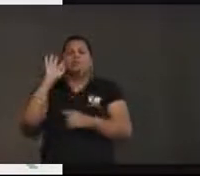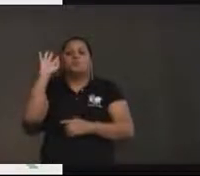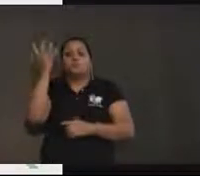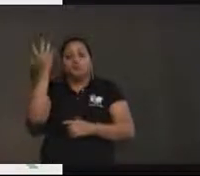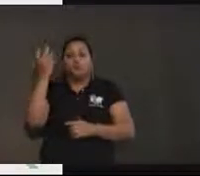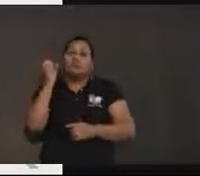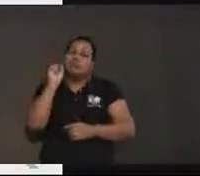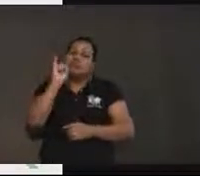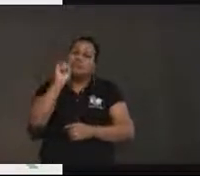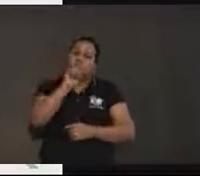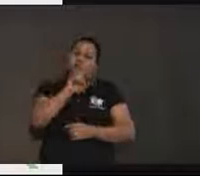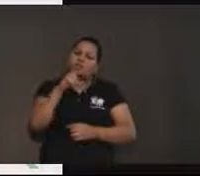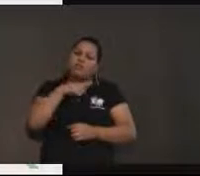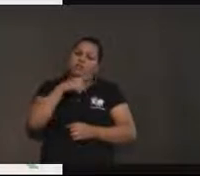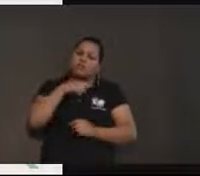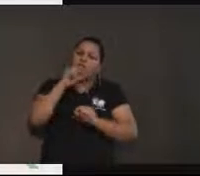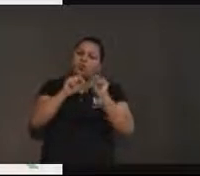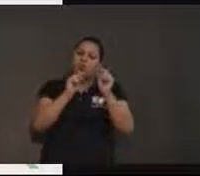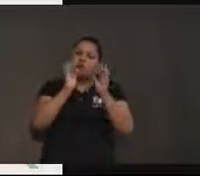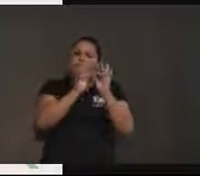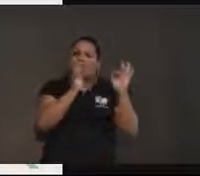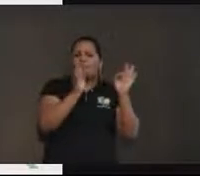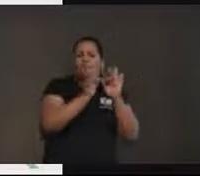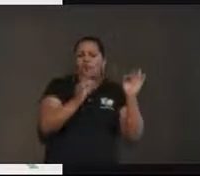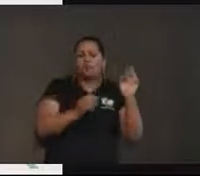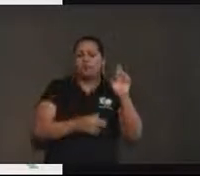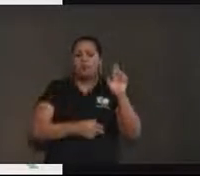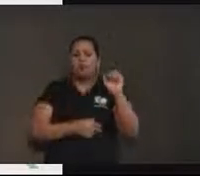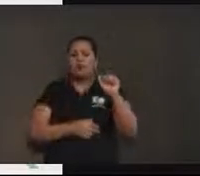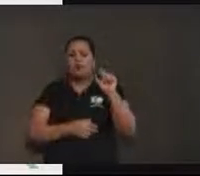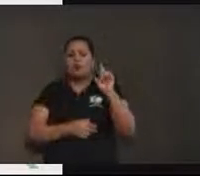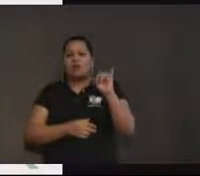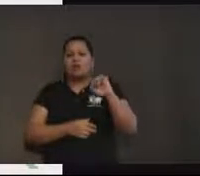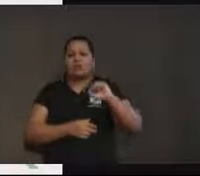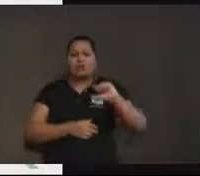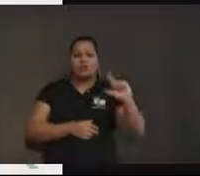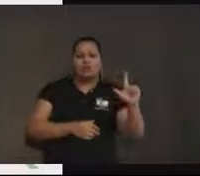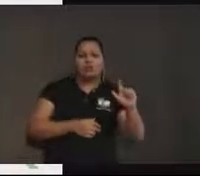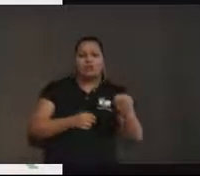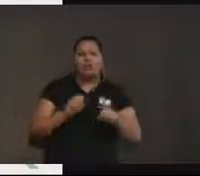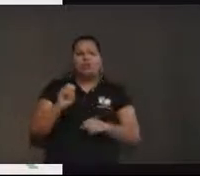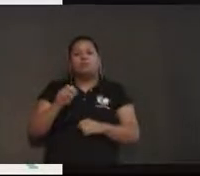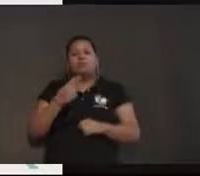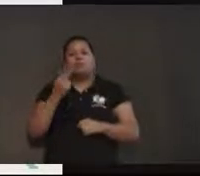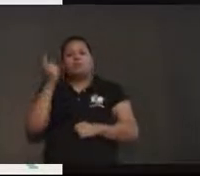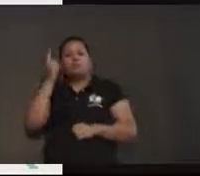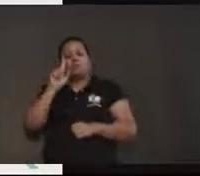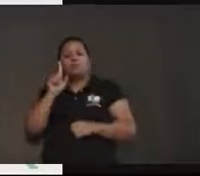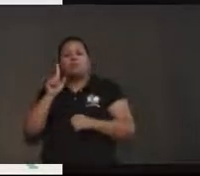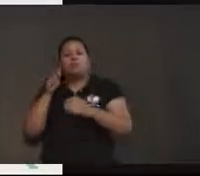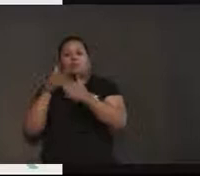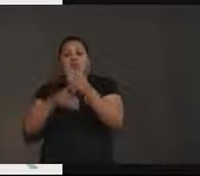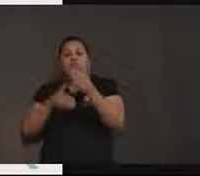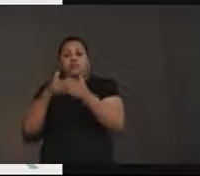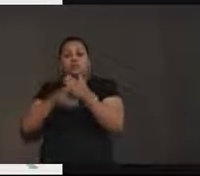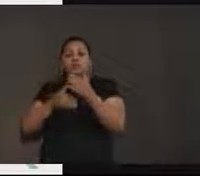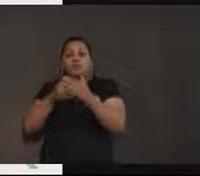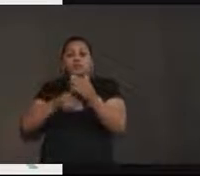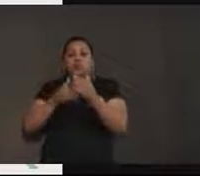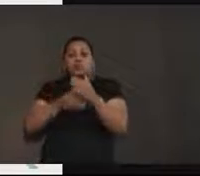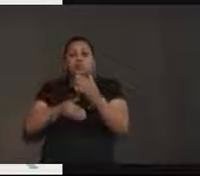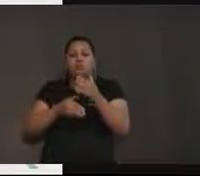tiver em funções radiais você consegue passar o se limite a invenção e compacta que a gente chama aí pelo princípio de criticalidade